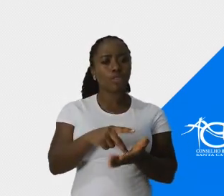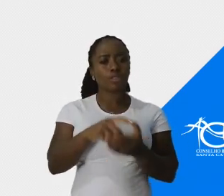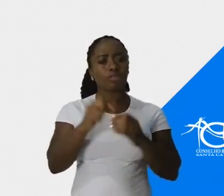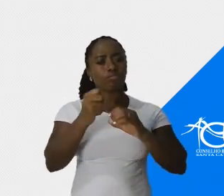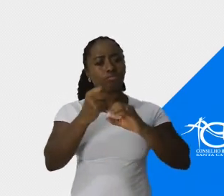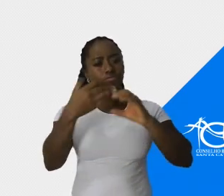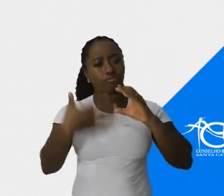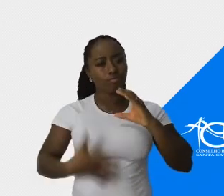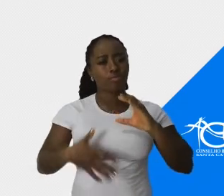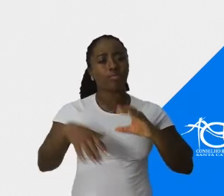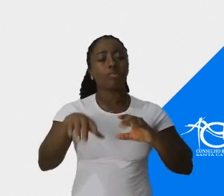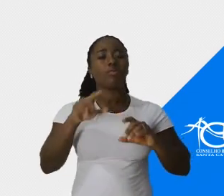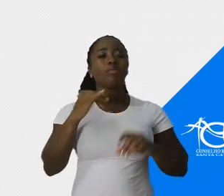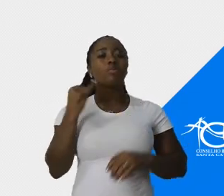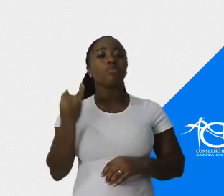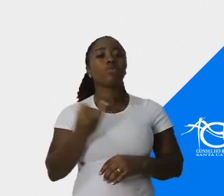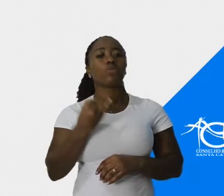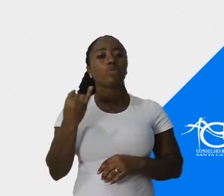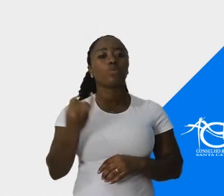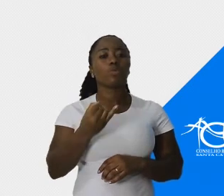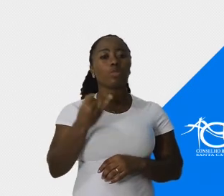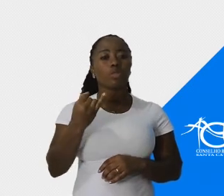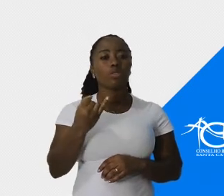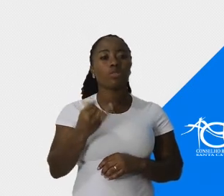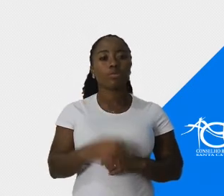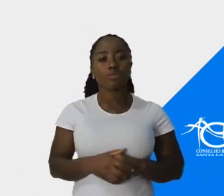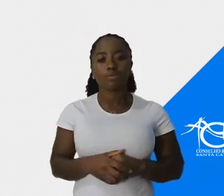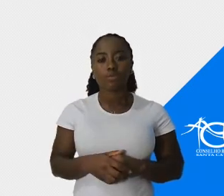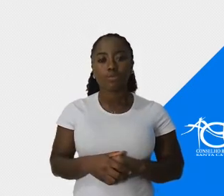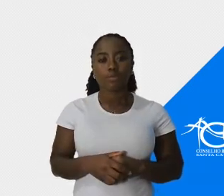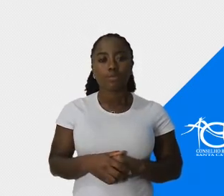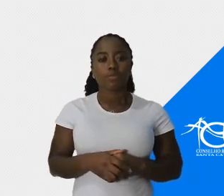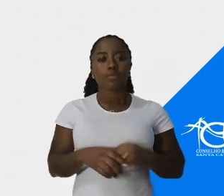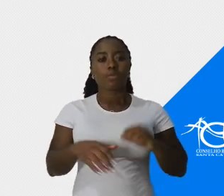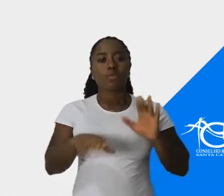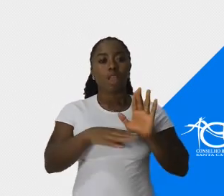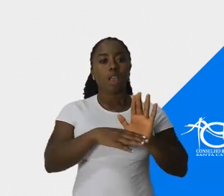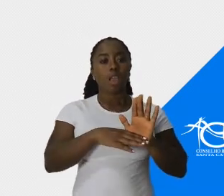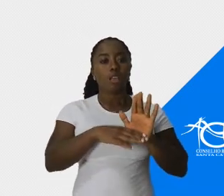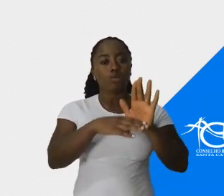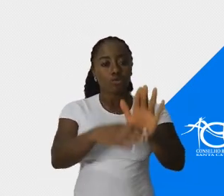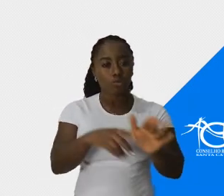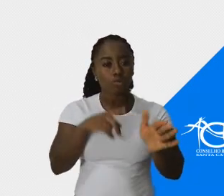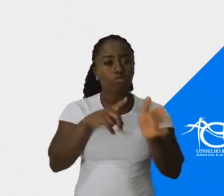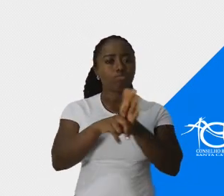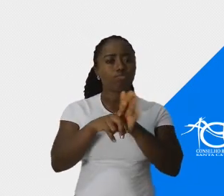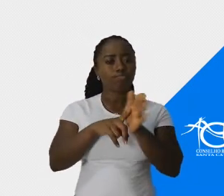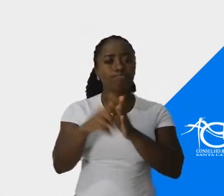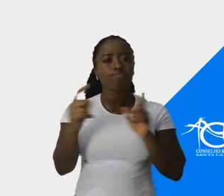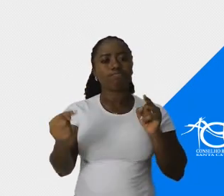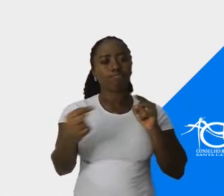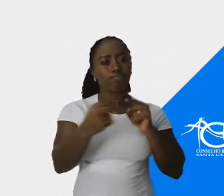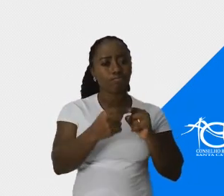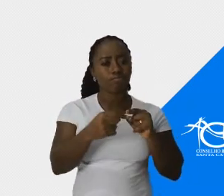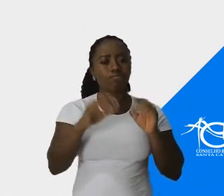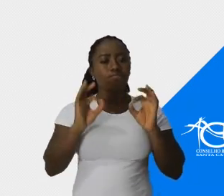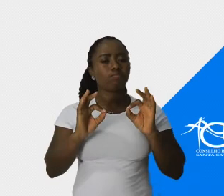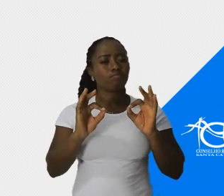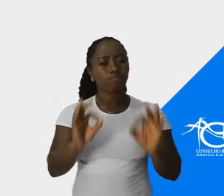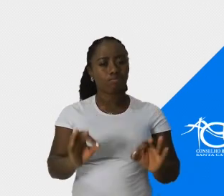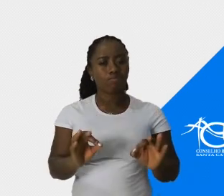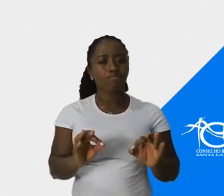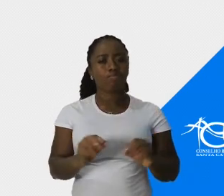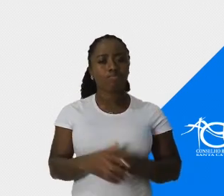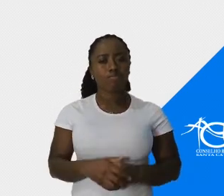que terminaliza, na verdade, a investigação clínica apropriada. Volto a dizer, isso só será possível também se os